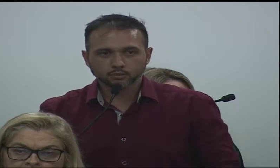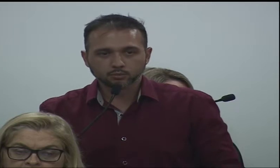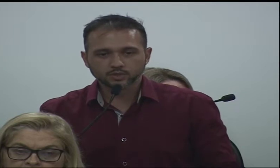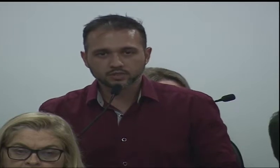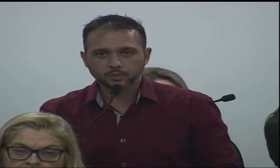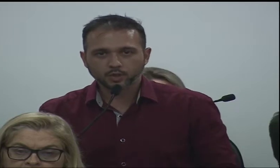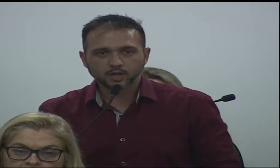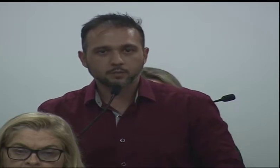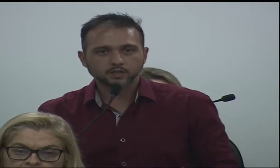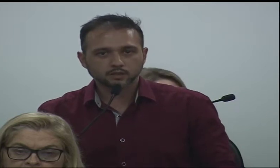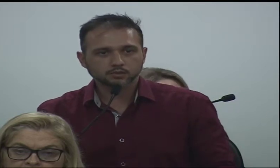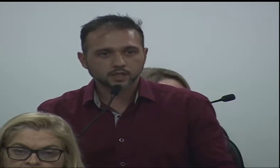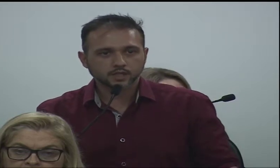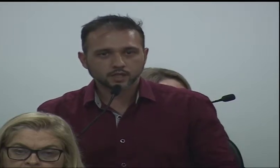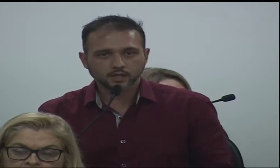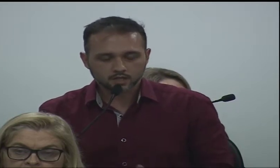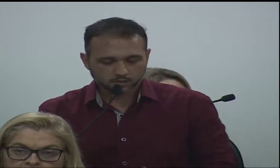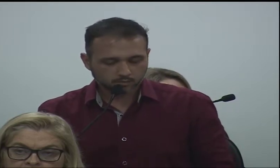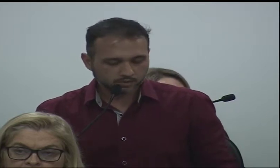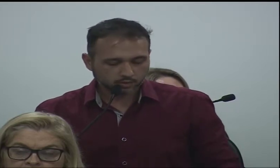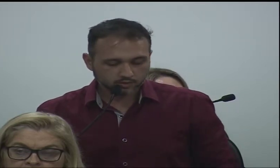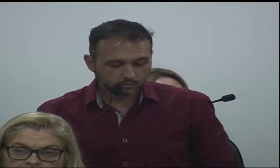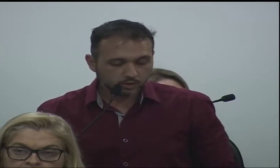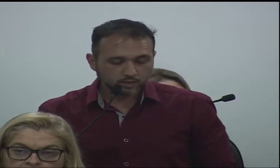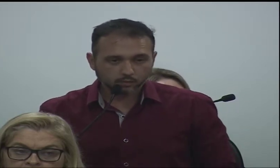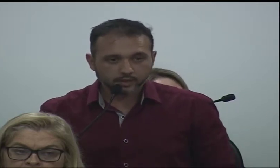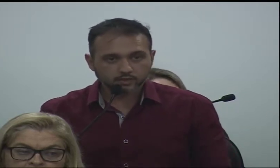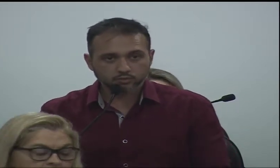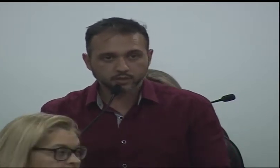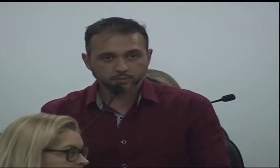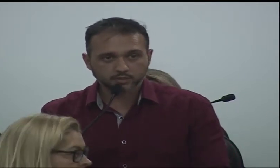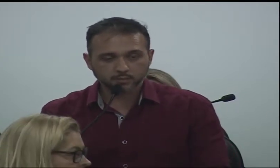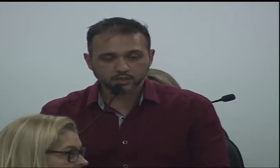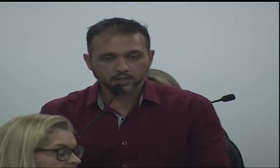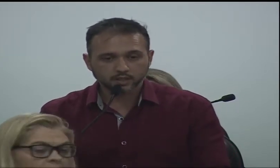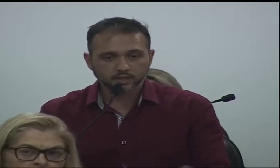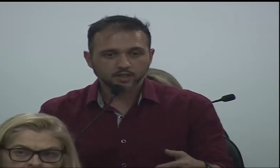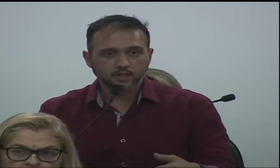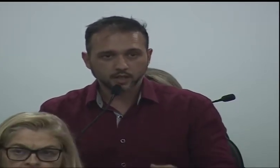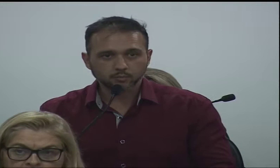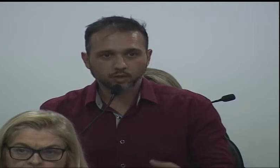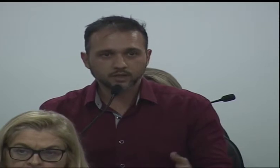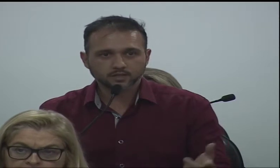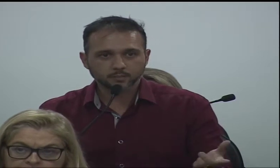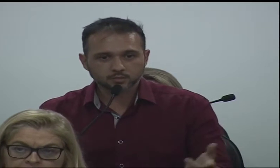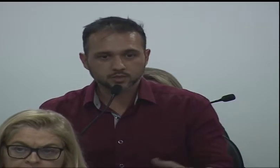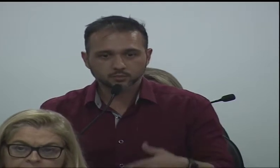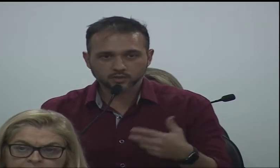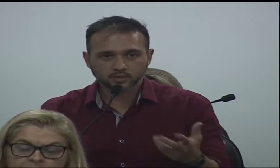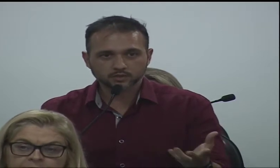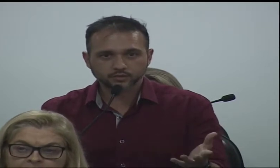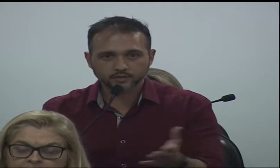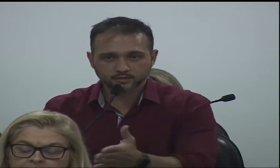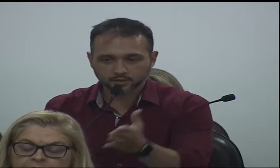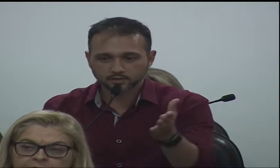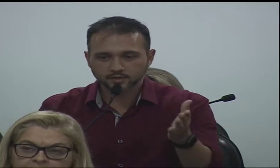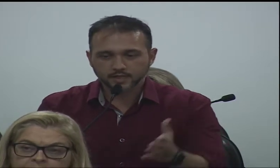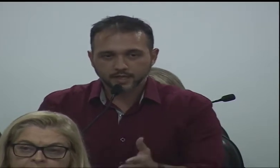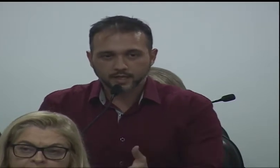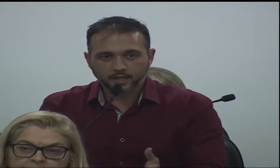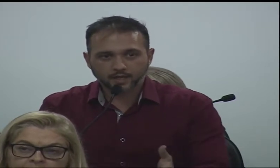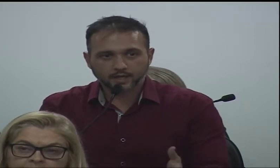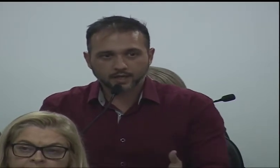verdade, o município acaba tendo que arcar com uma situação que não é de sua responsabilidade. Embora sabemos que muitas das vezes